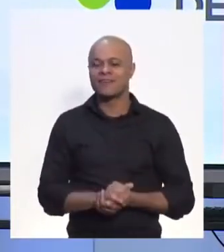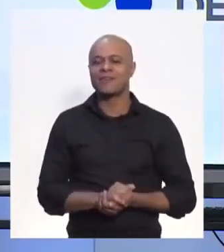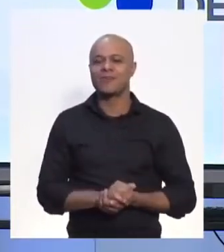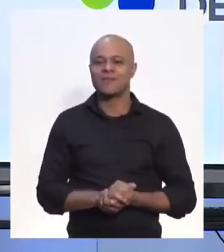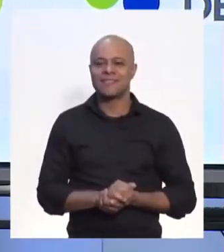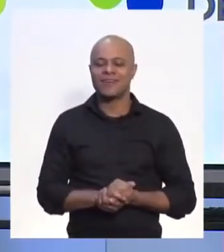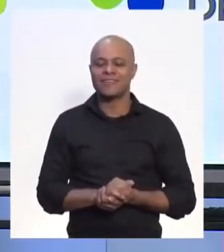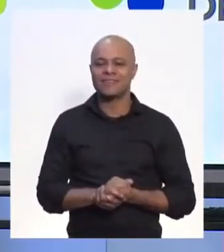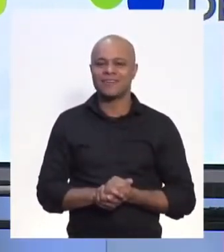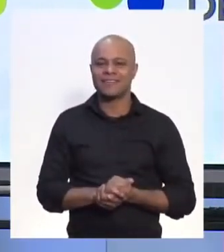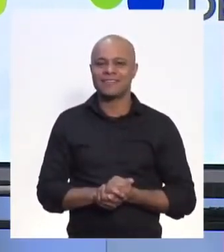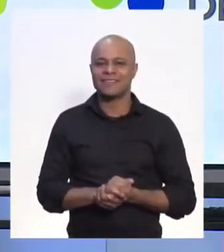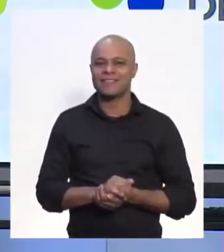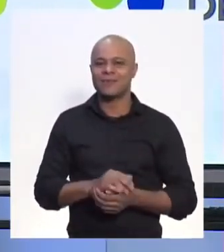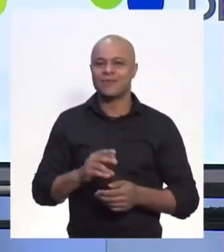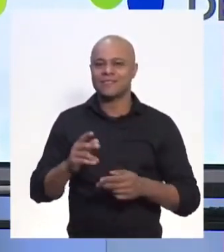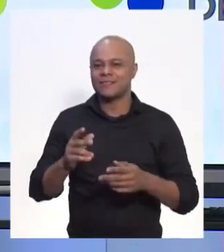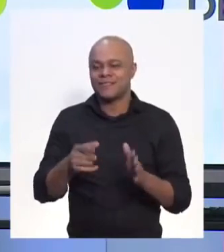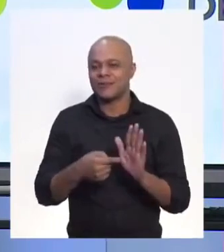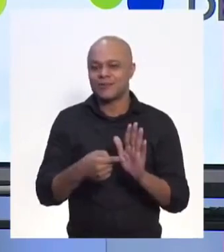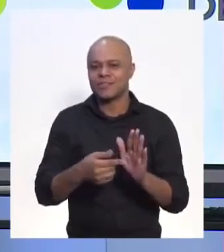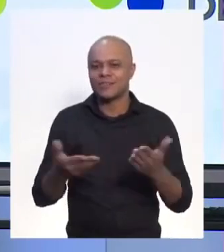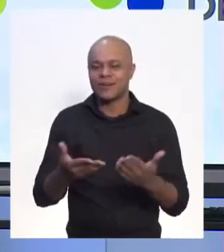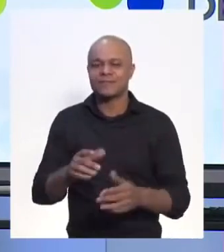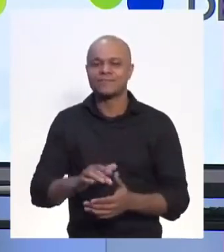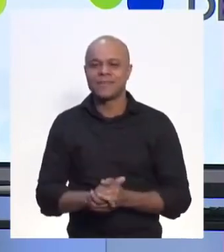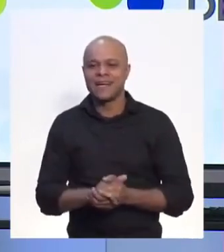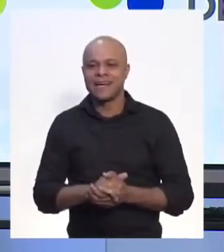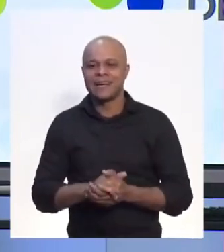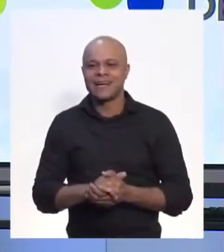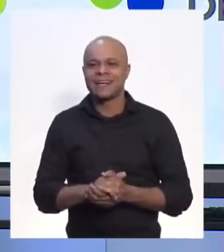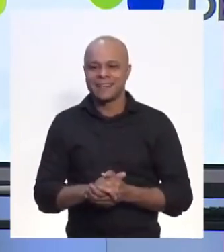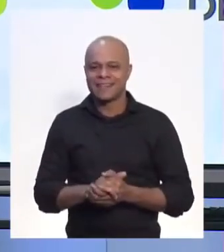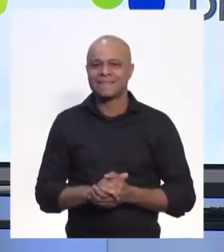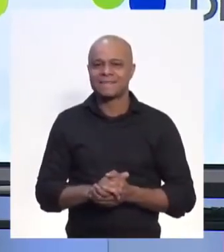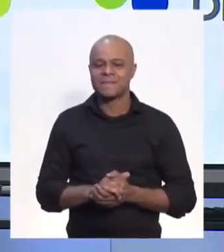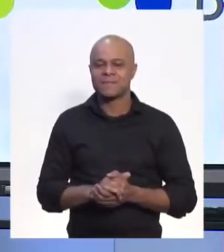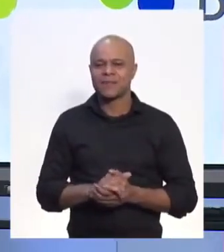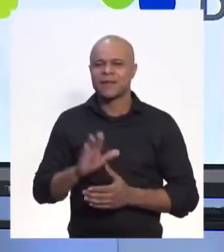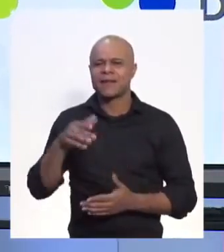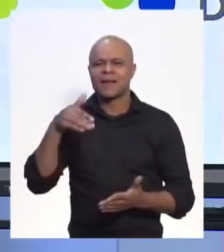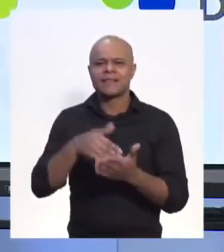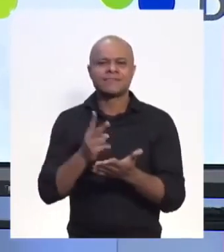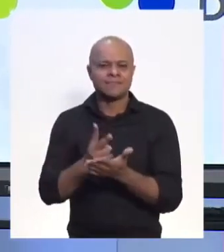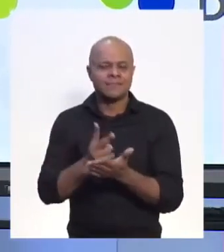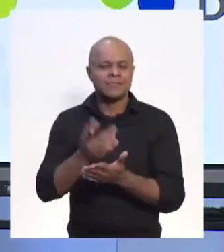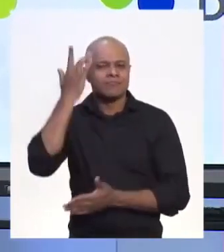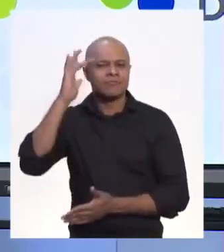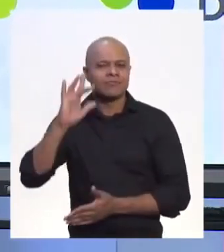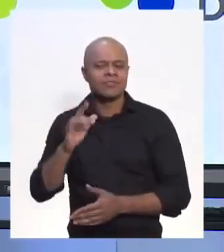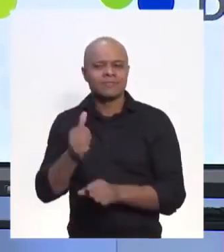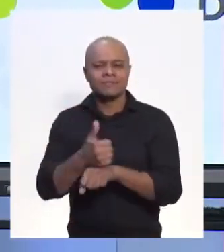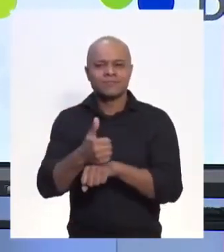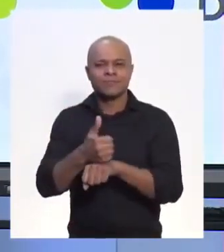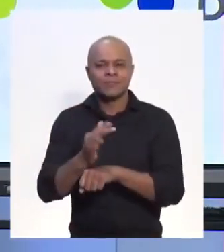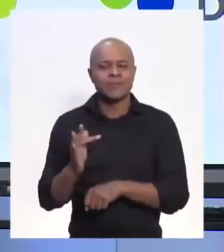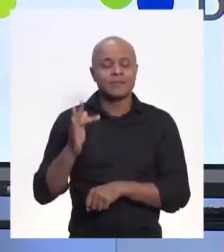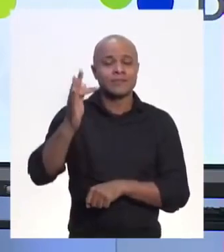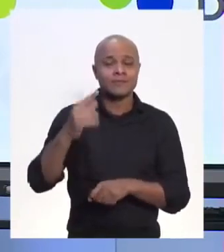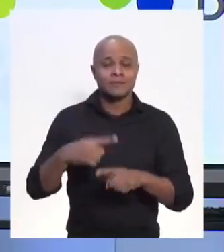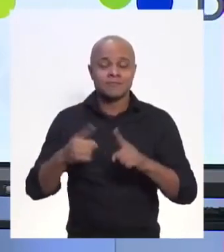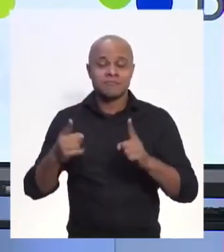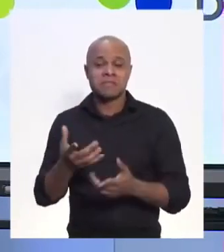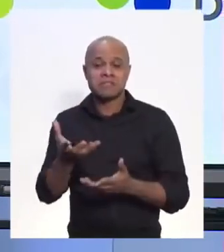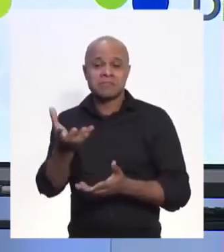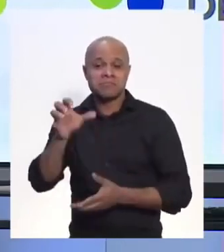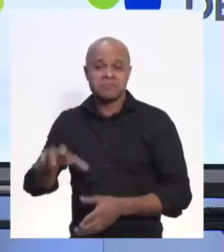assim, professor, não sei o que fazer da vida. Aí eu falava para eles, o seguinte, né, você até pode não saber o que você quer da sua vida, só que você tem que descartar aquilo que você não